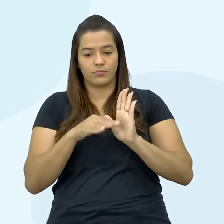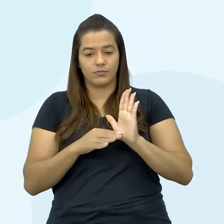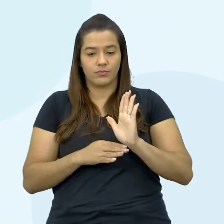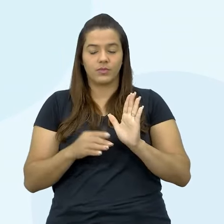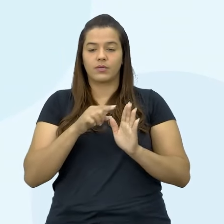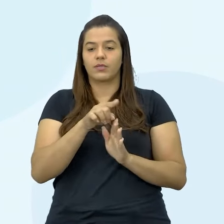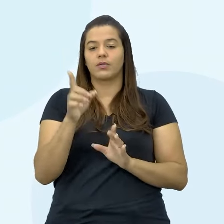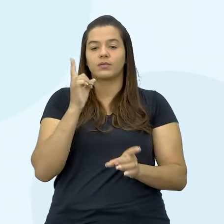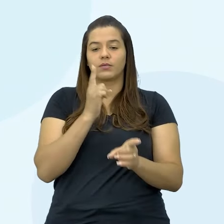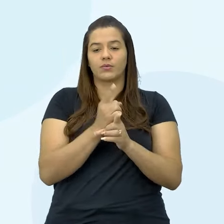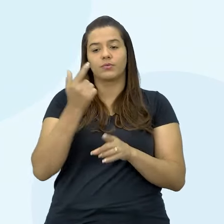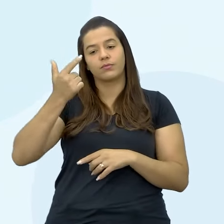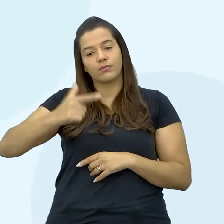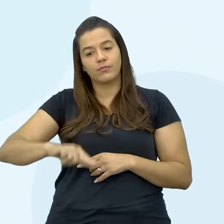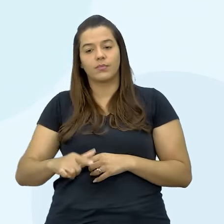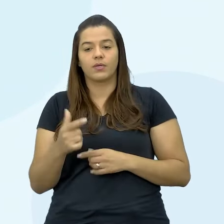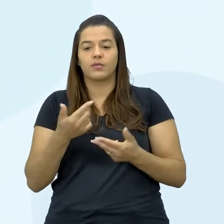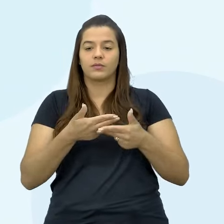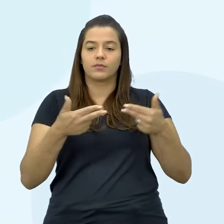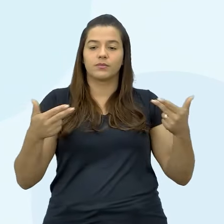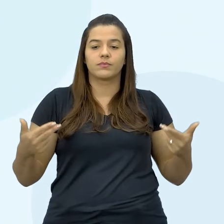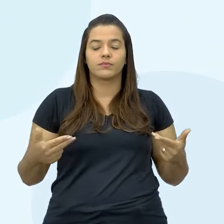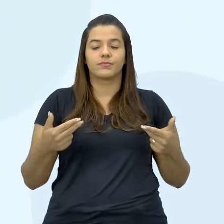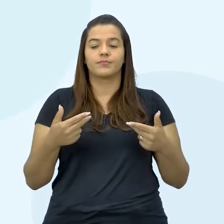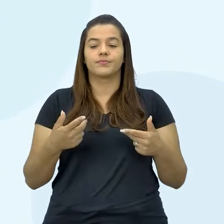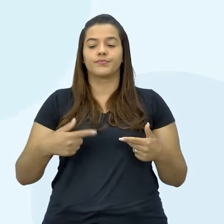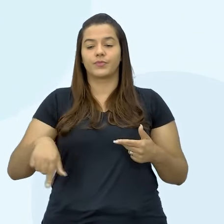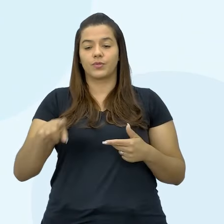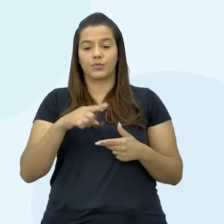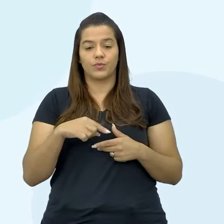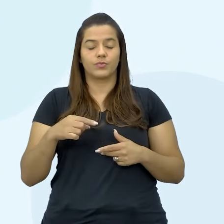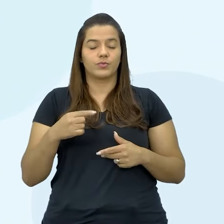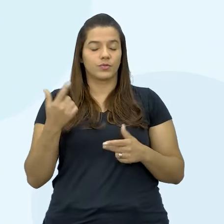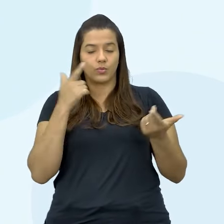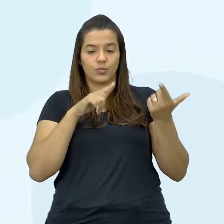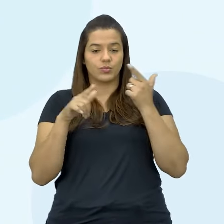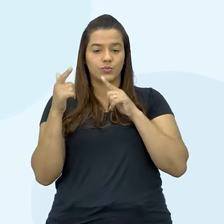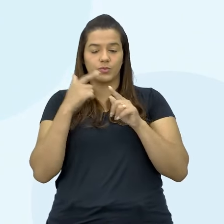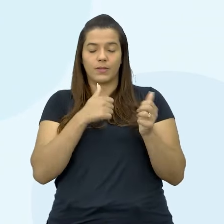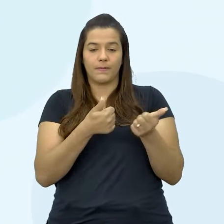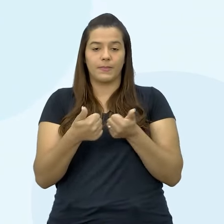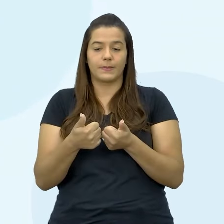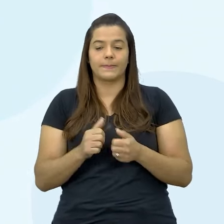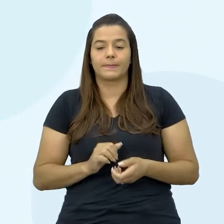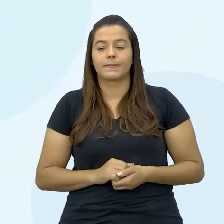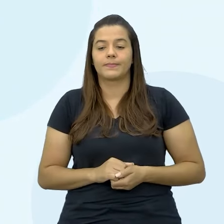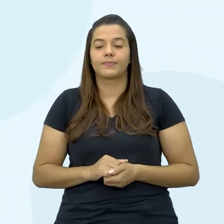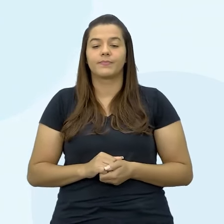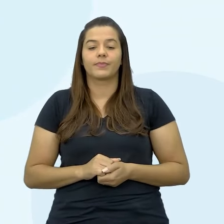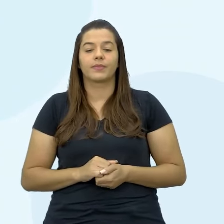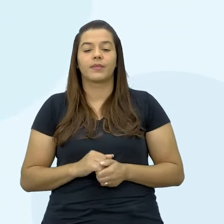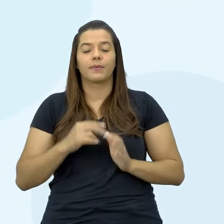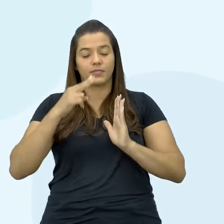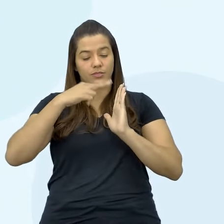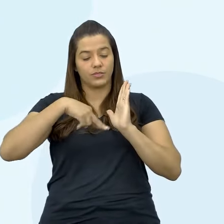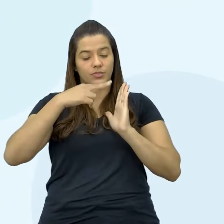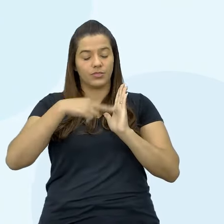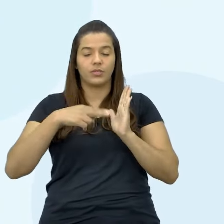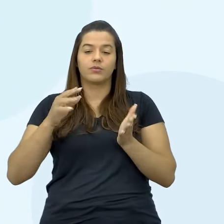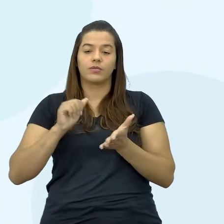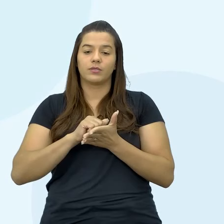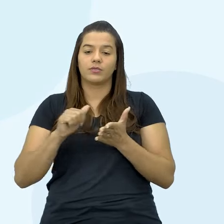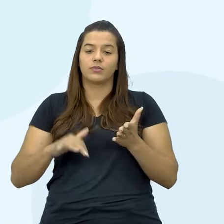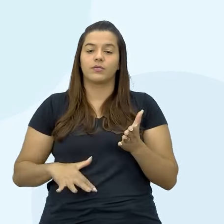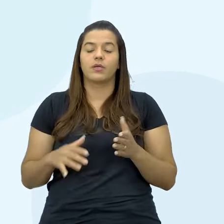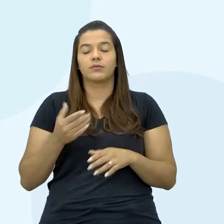estudantes encontrem mais fatores para o sucesso. Por que a gente fez essa leitura da atividade? Né? Para que